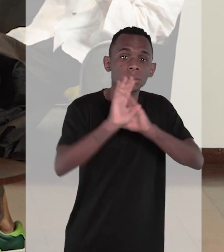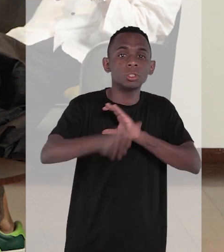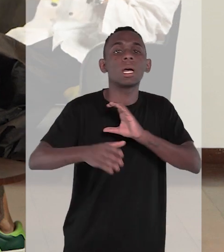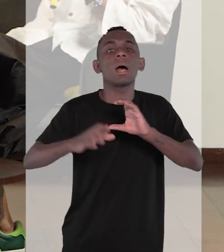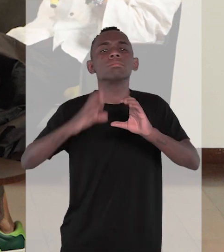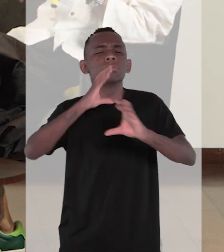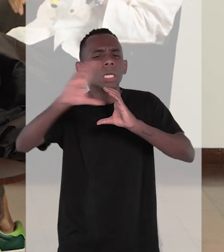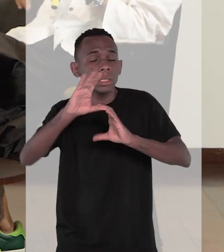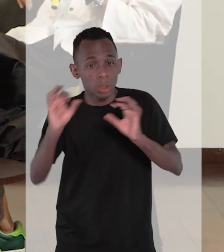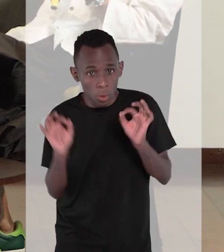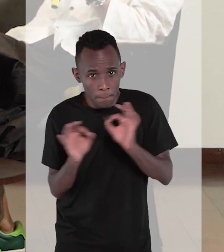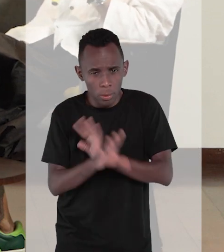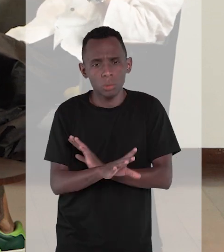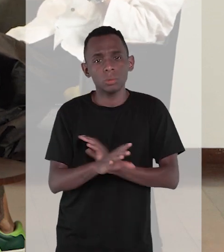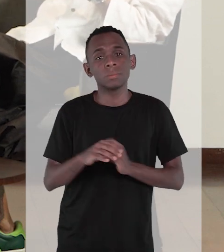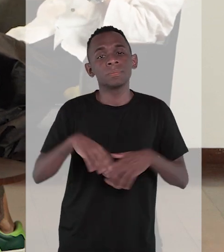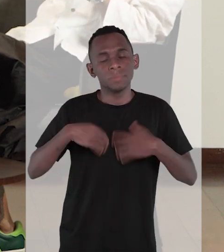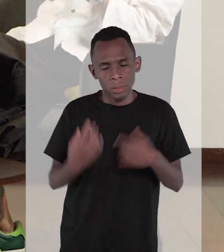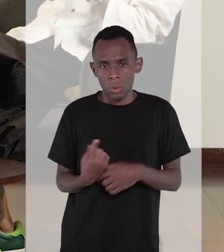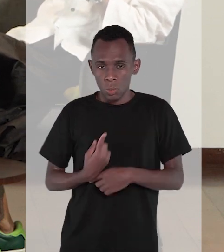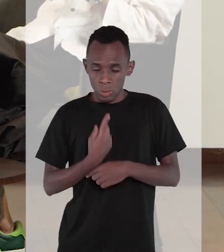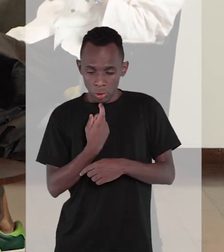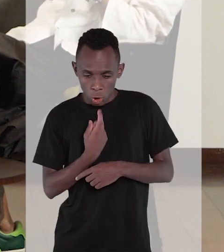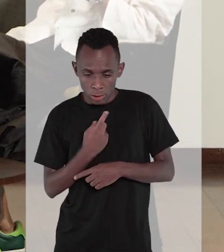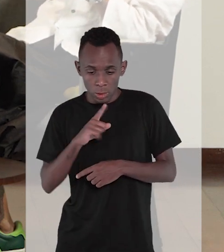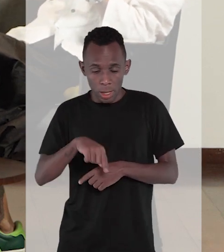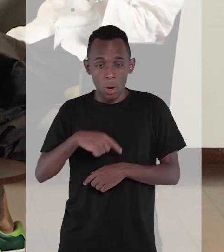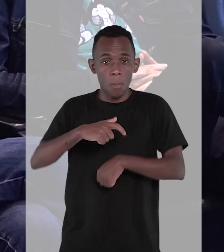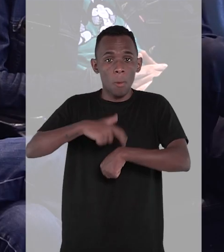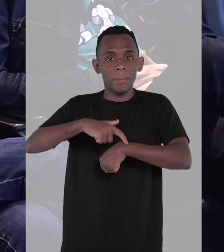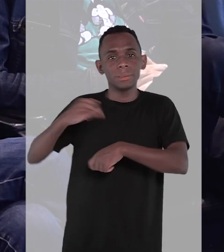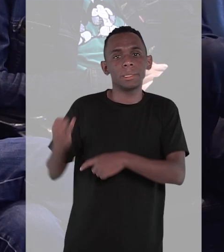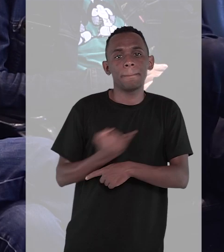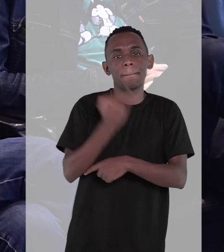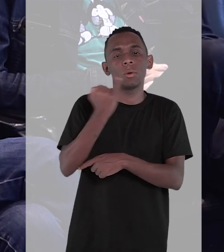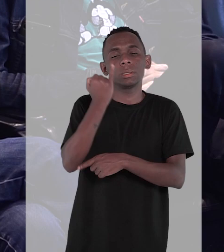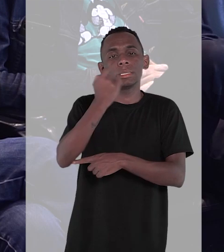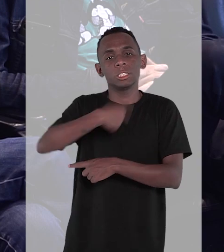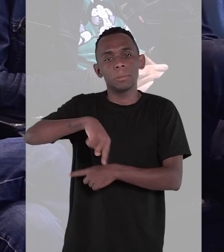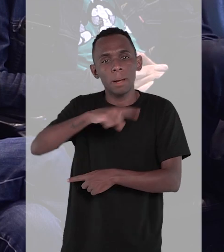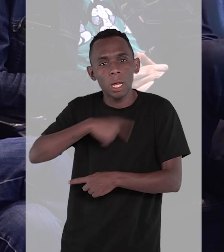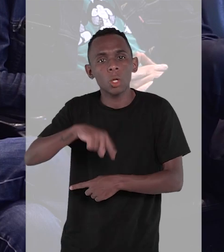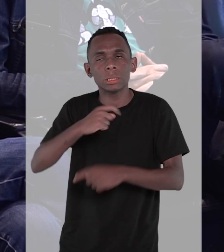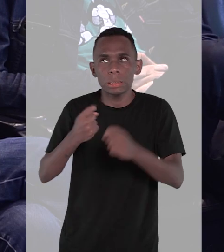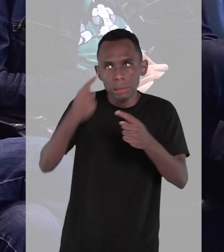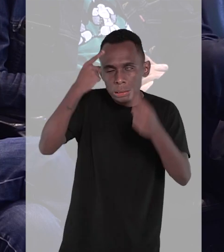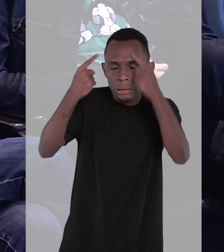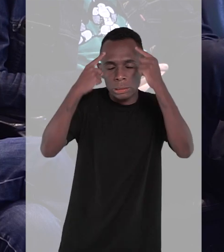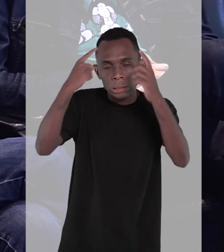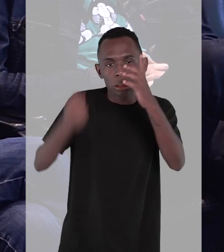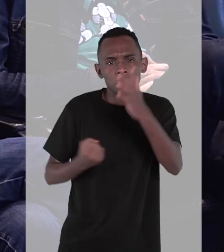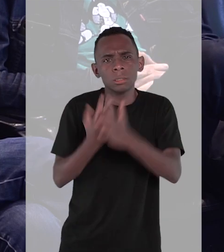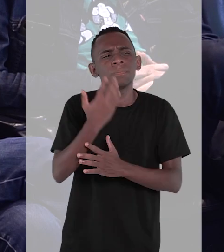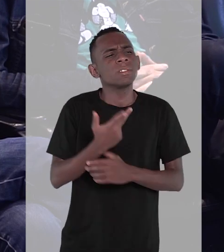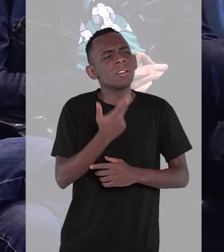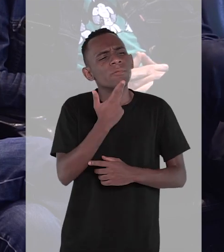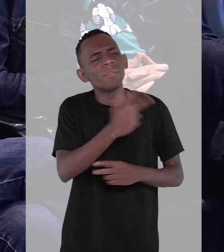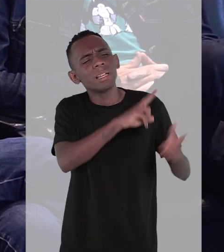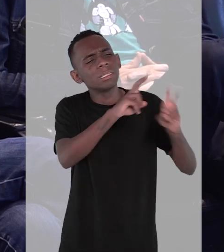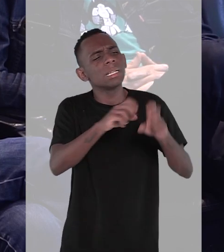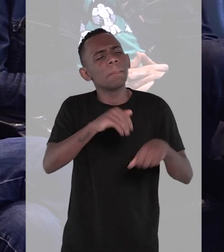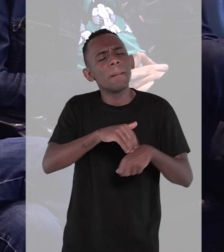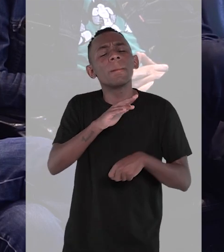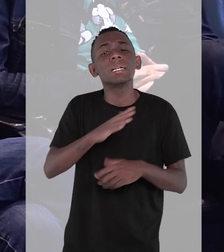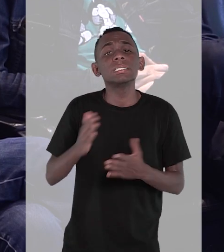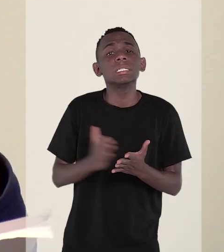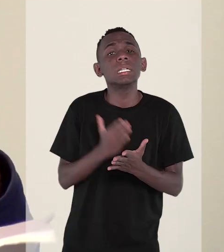coube. Tudo é possível, mas a solidão é um pedaço importante para a gente. Me fala